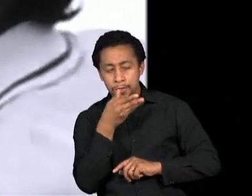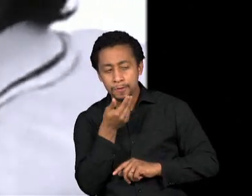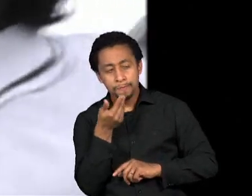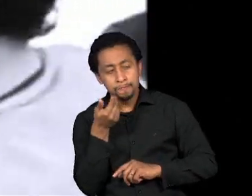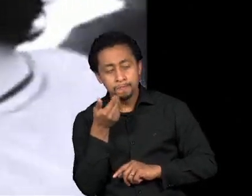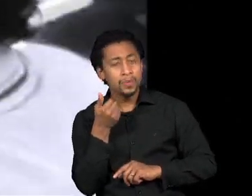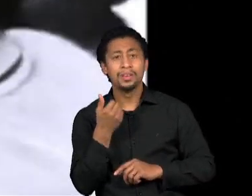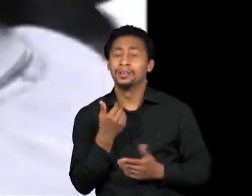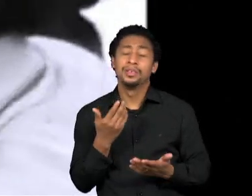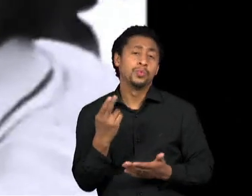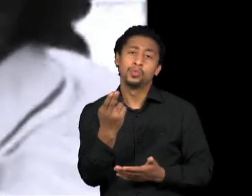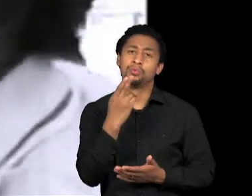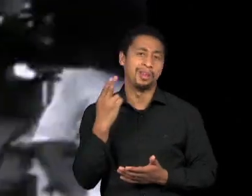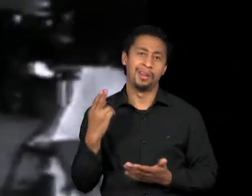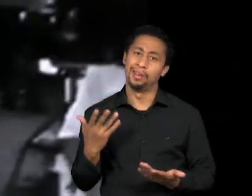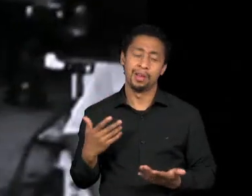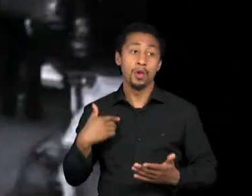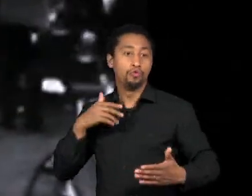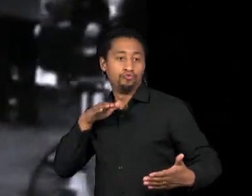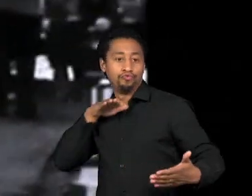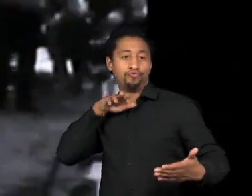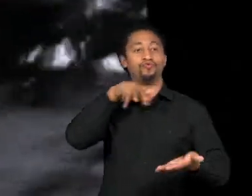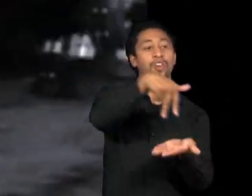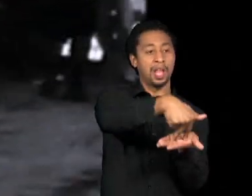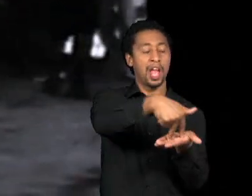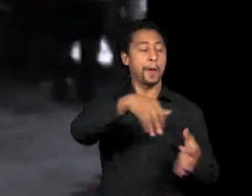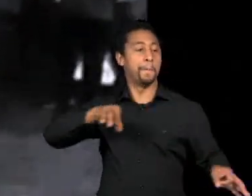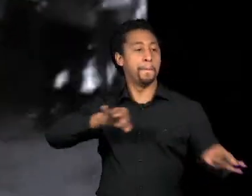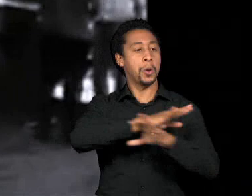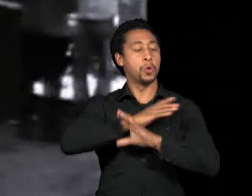a câmera, enfim, toda essa